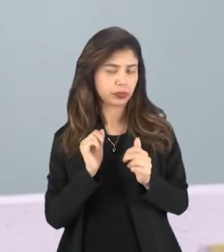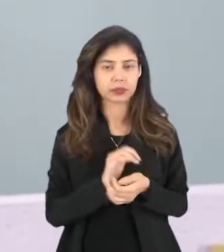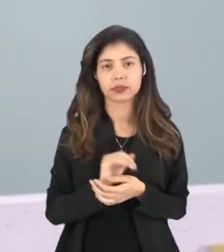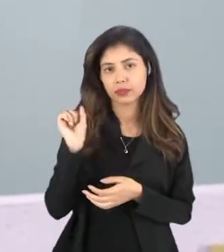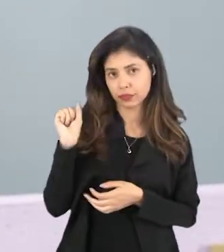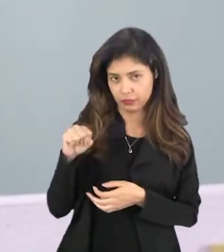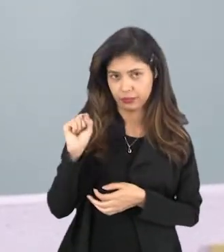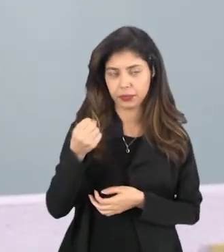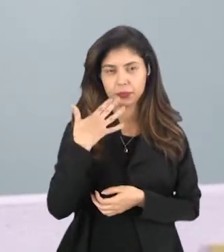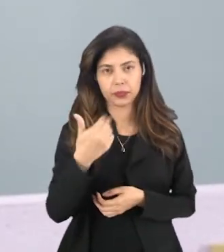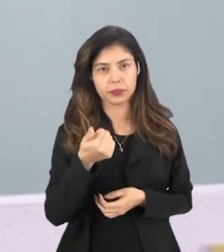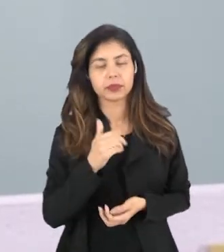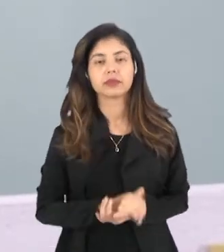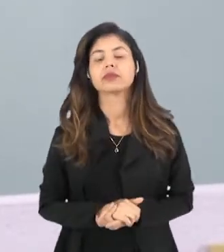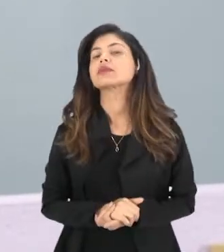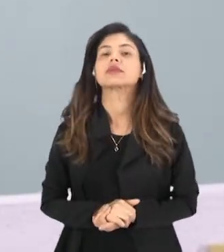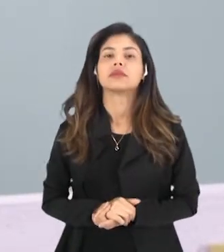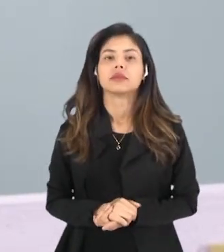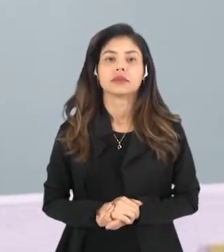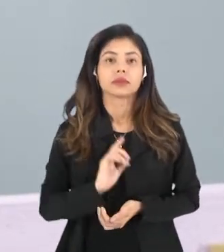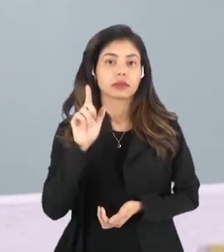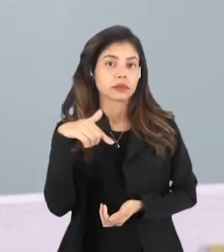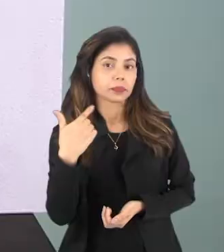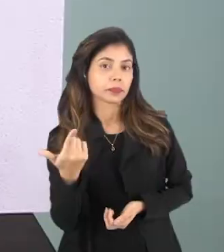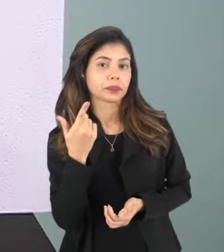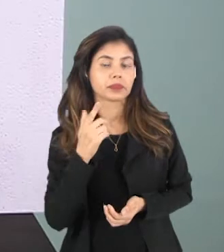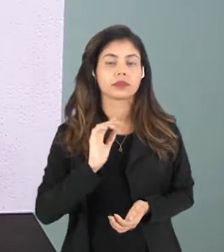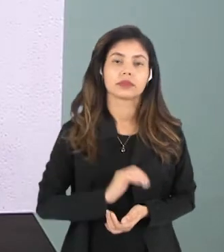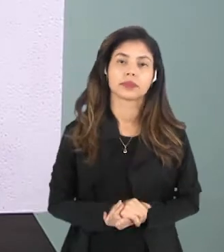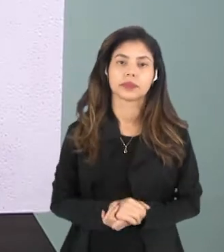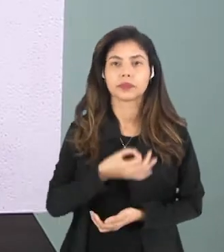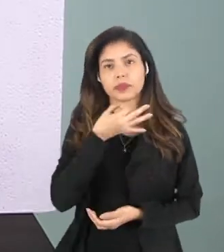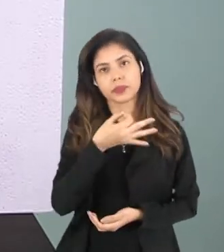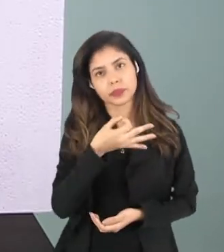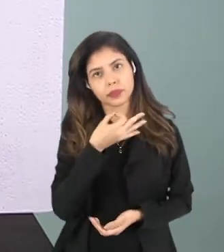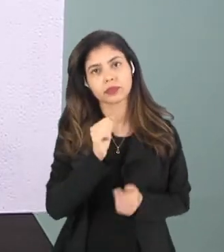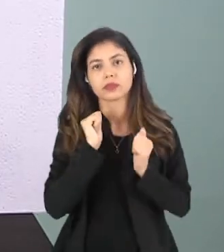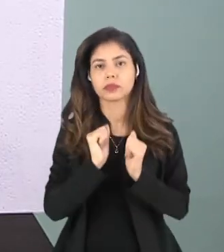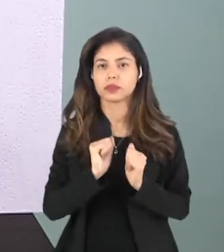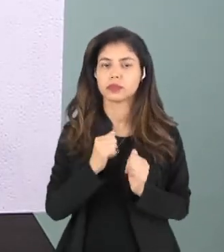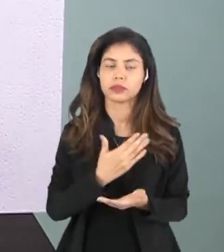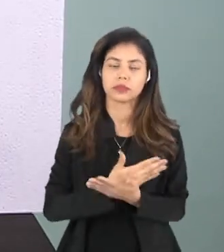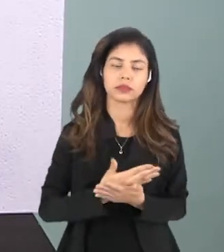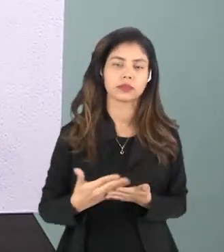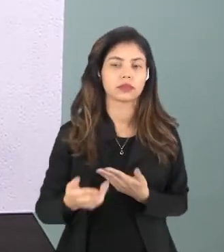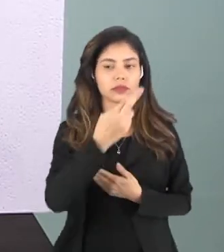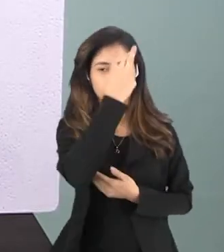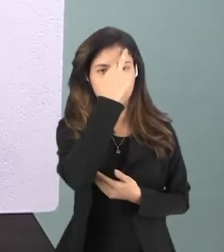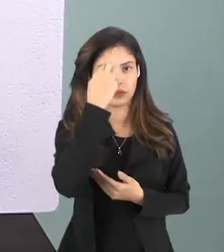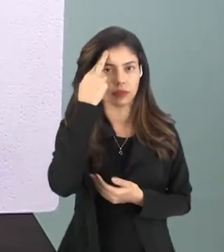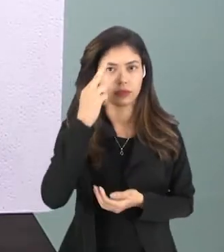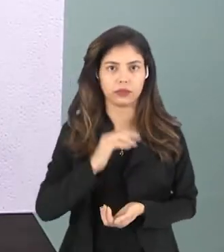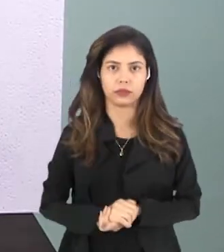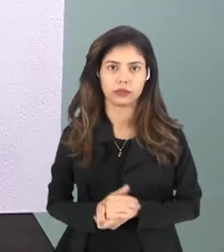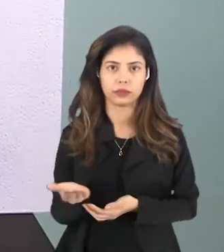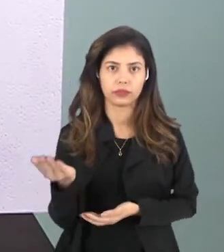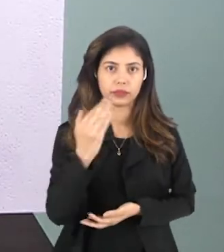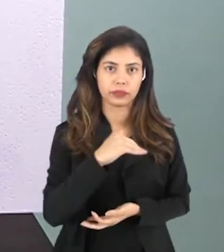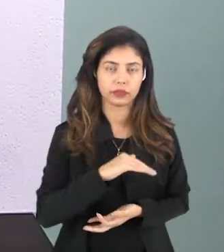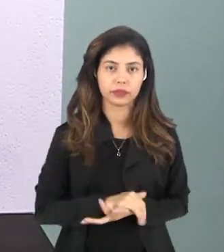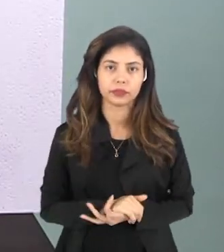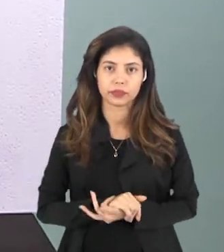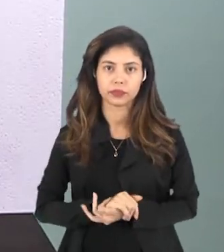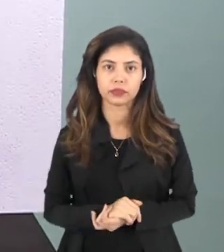sim muito bem vamos ver outra opção que nós podemos começar uma história vamos